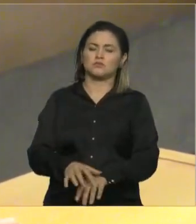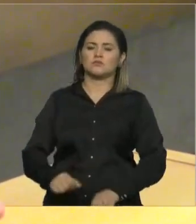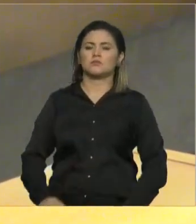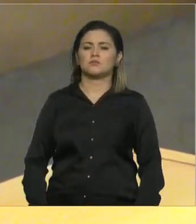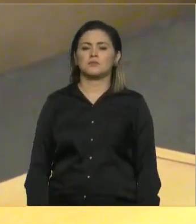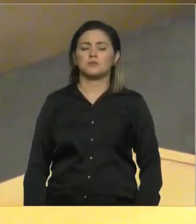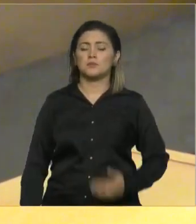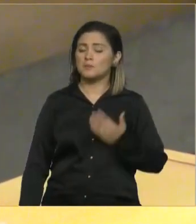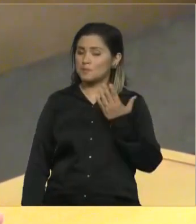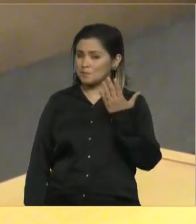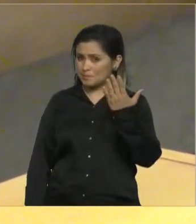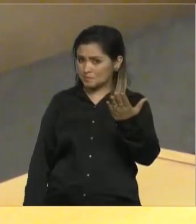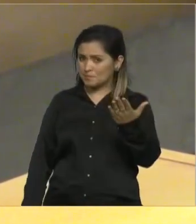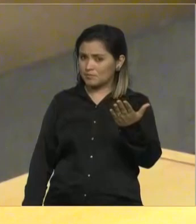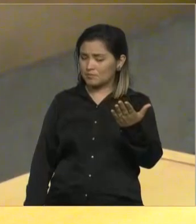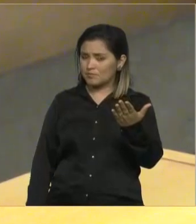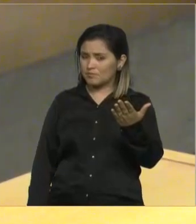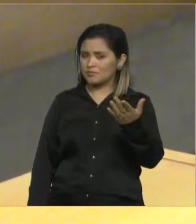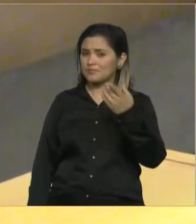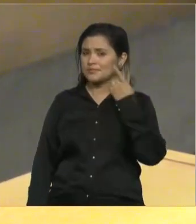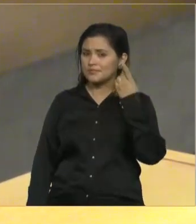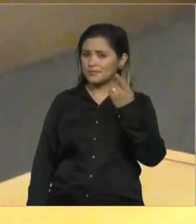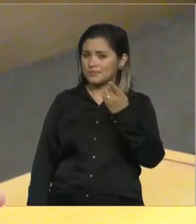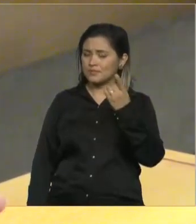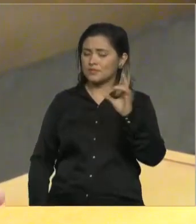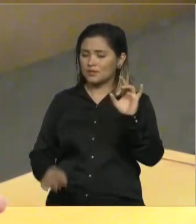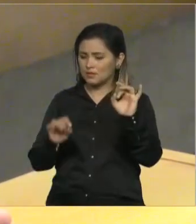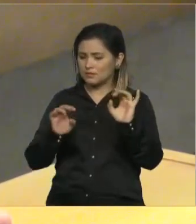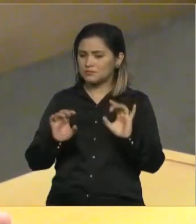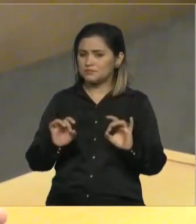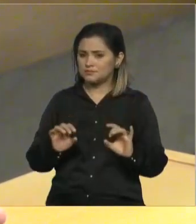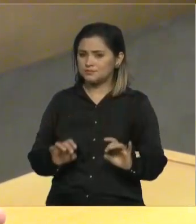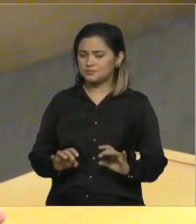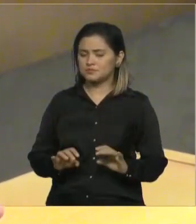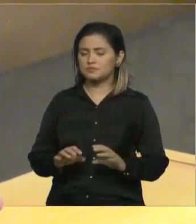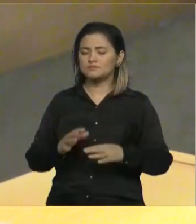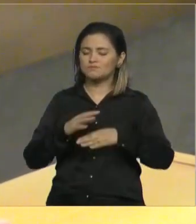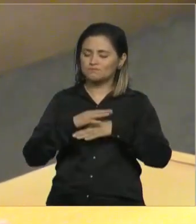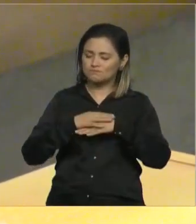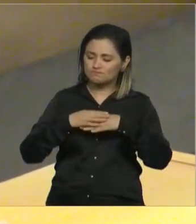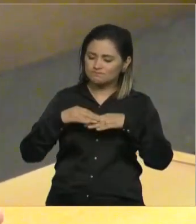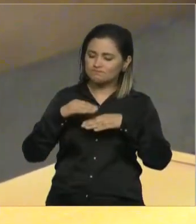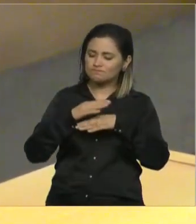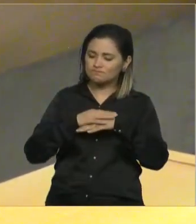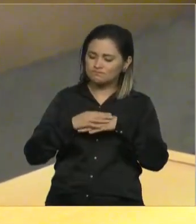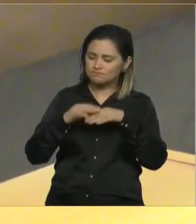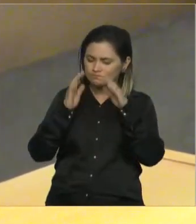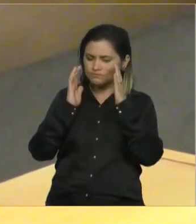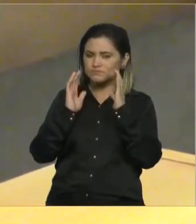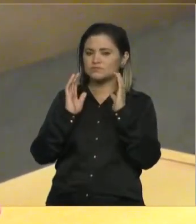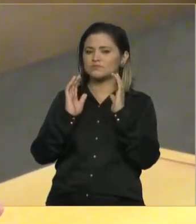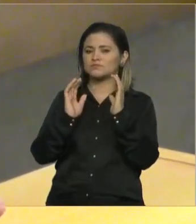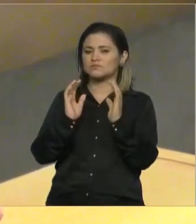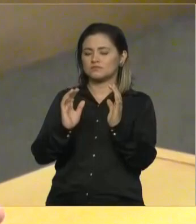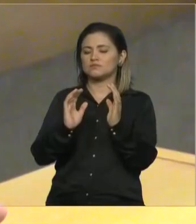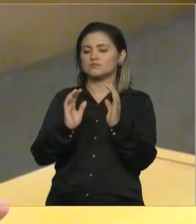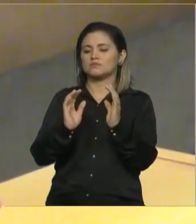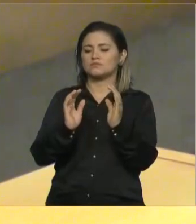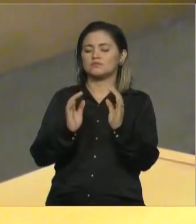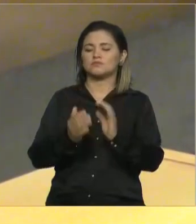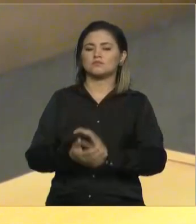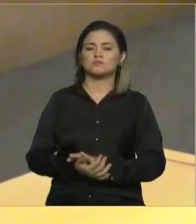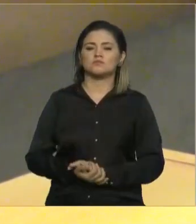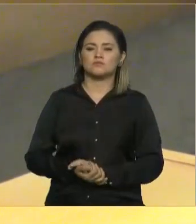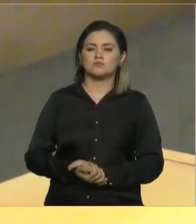senhora, a Vossa Excelência, em especial, o nosso carinho, o nosso respeito, já relatado pelos deputados